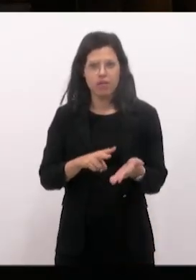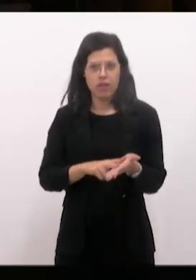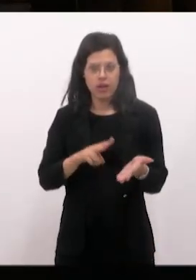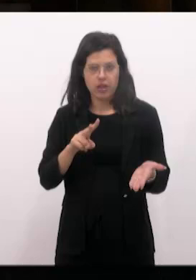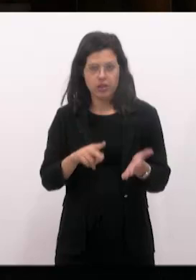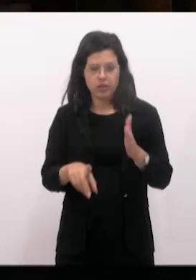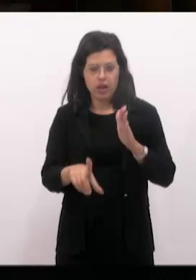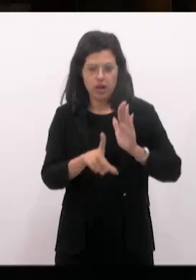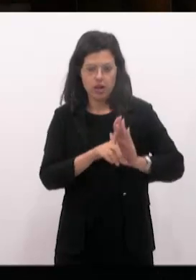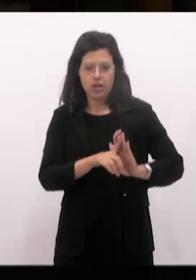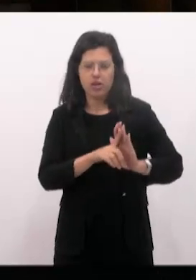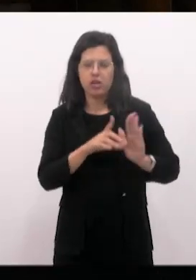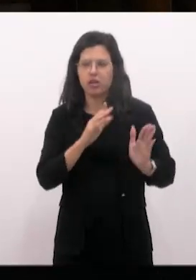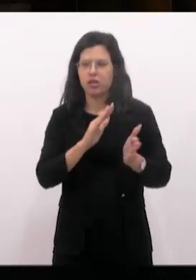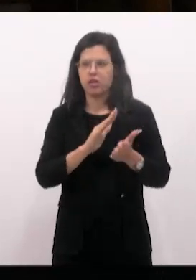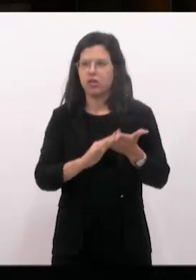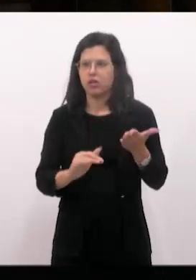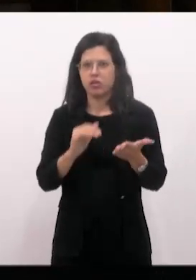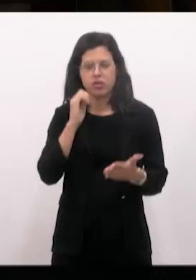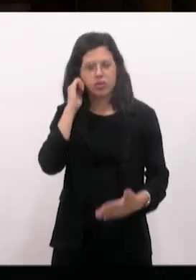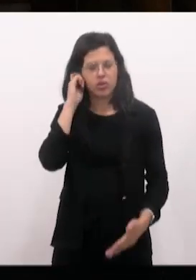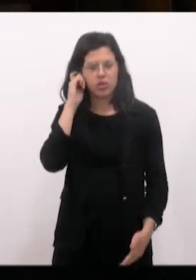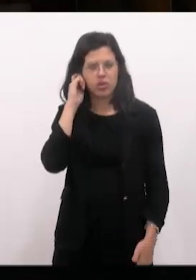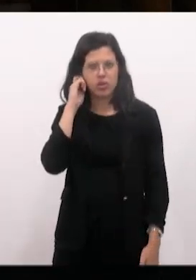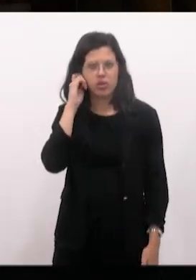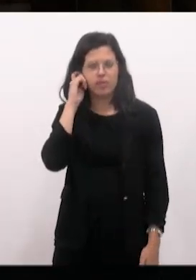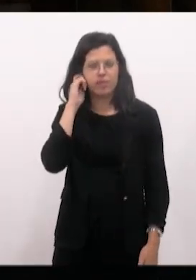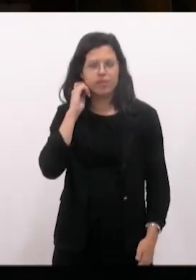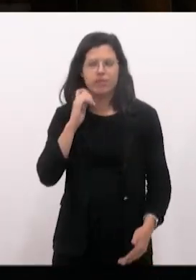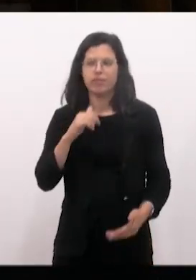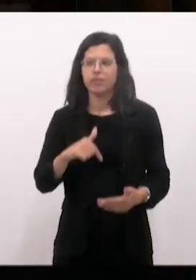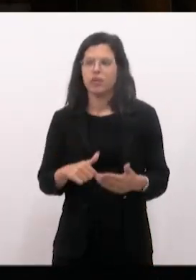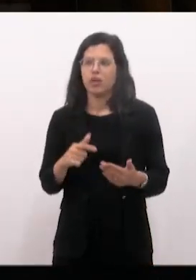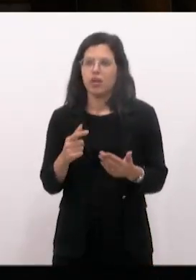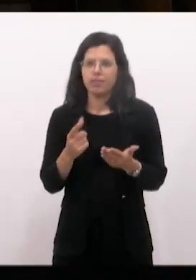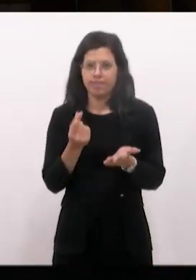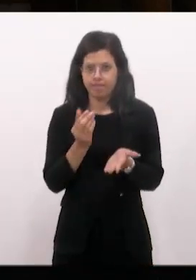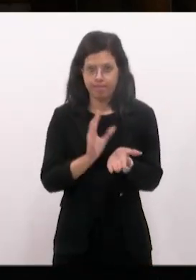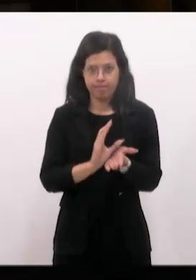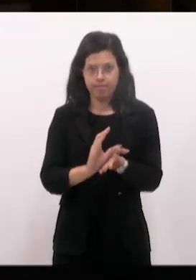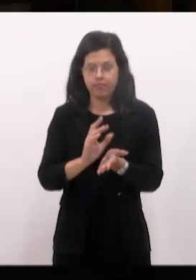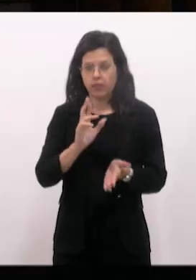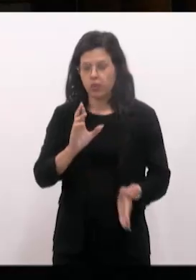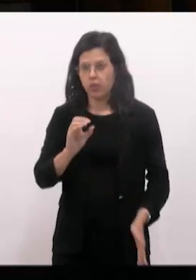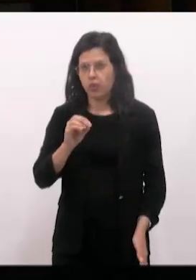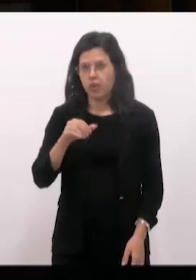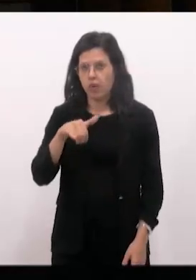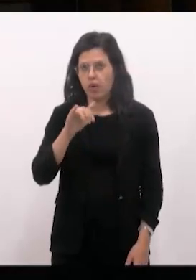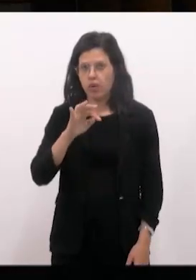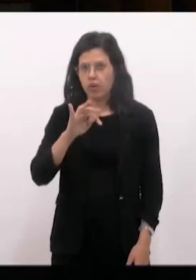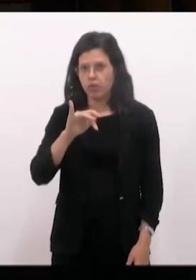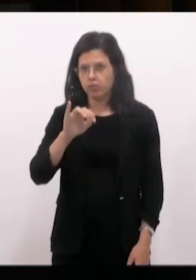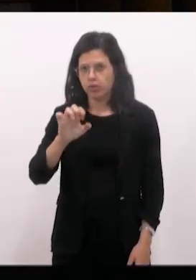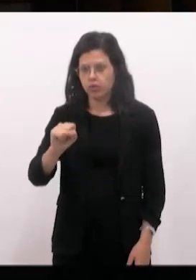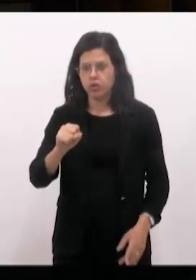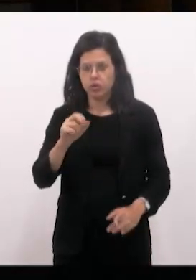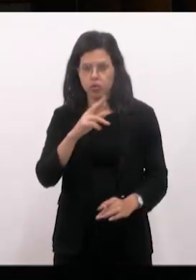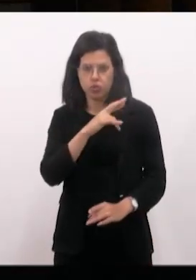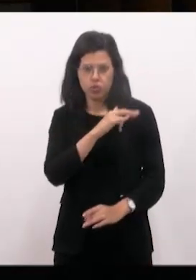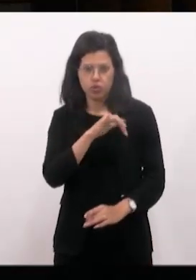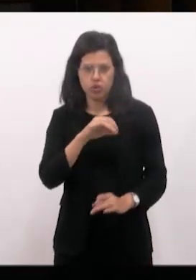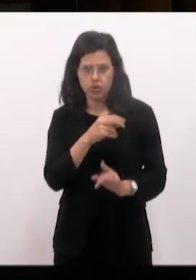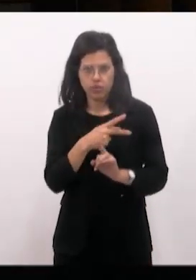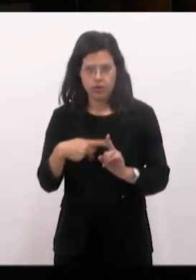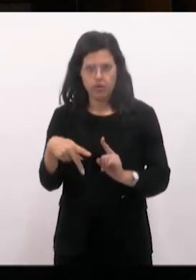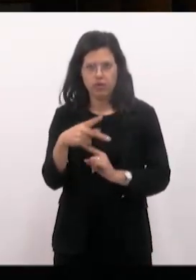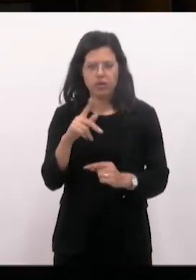que retira recursos dos royalties de participação especial do Rio Previdência para